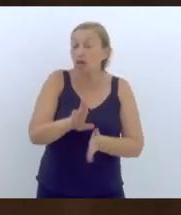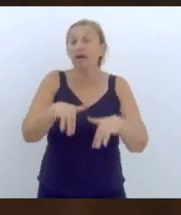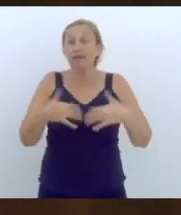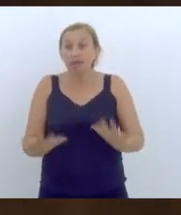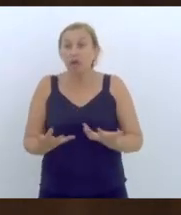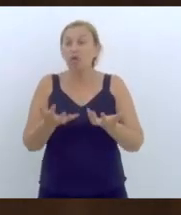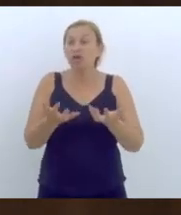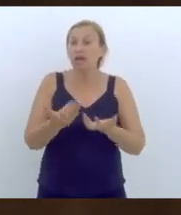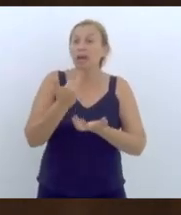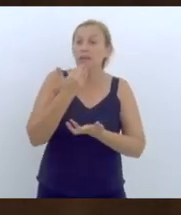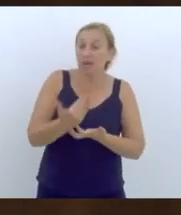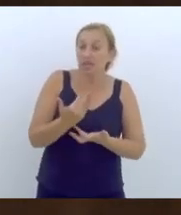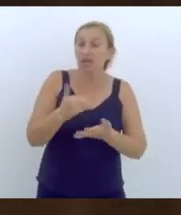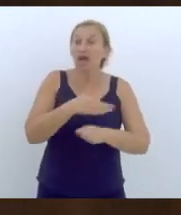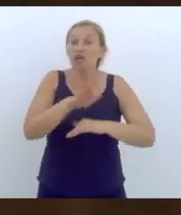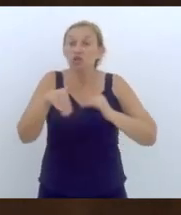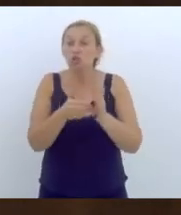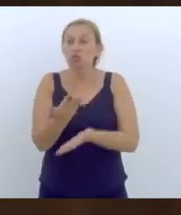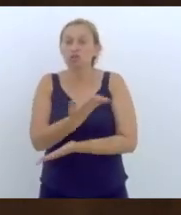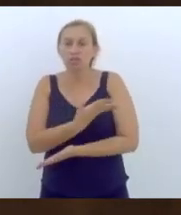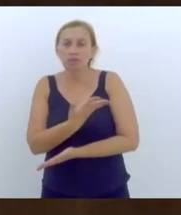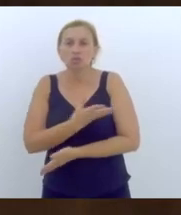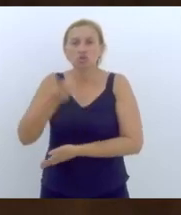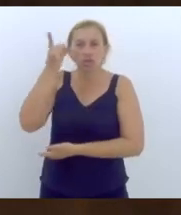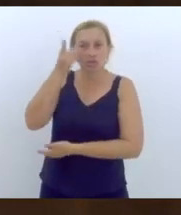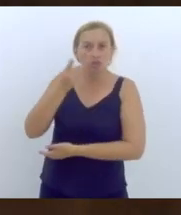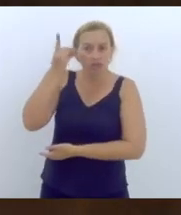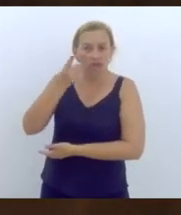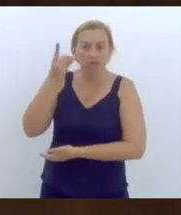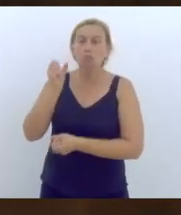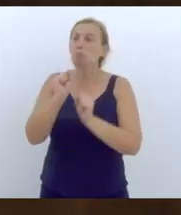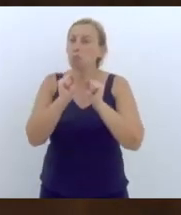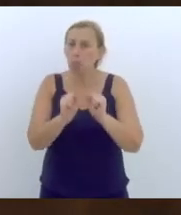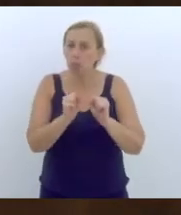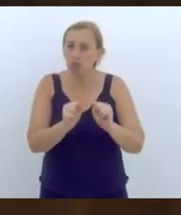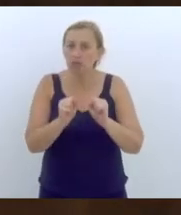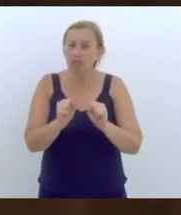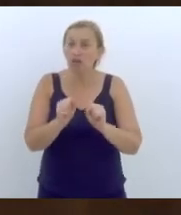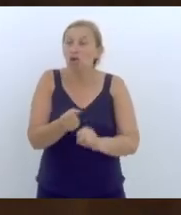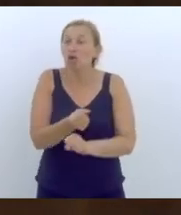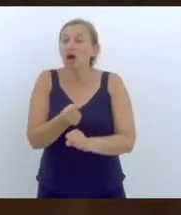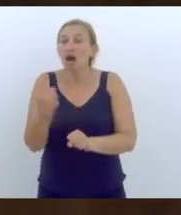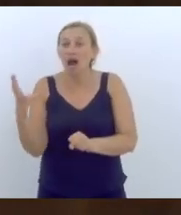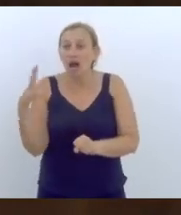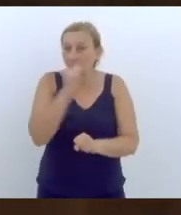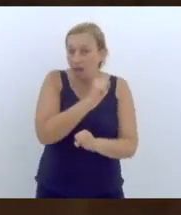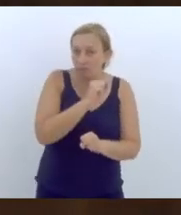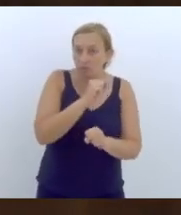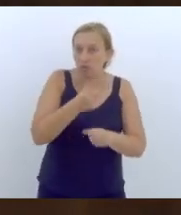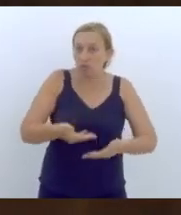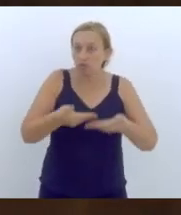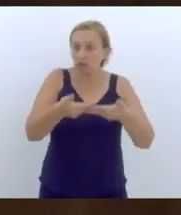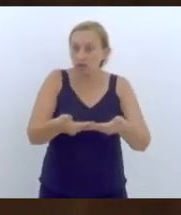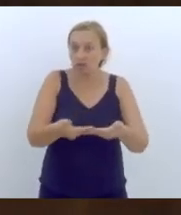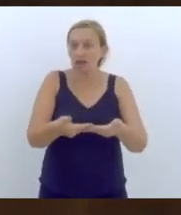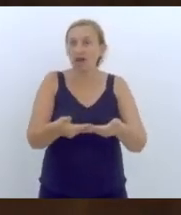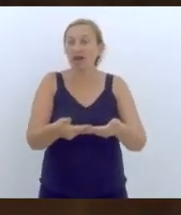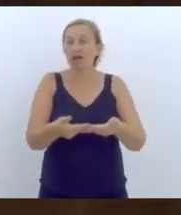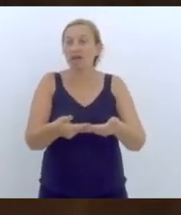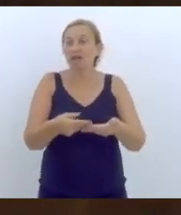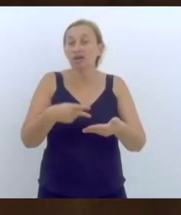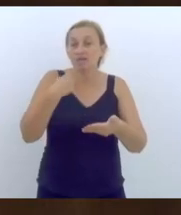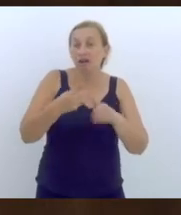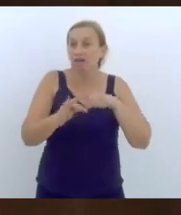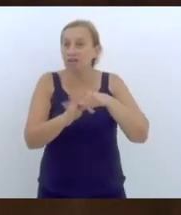queria reiterar a todos os colegas deputados que pudessem, o quanto antes, ofertar parecer